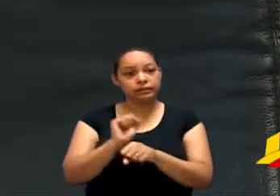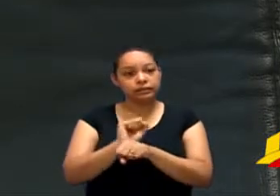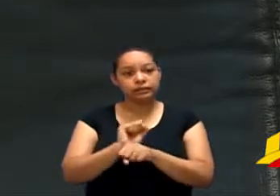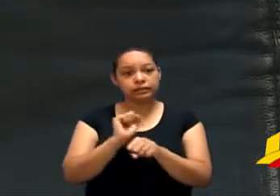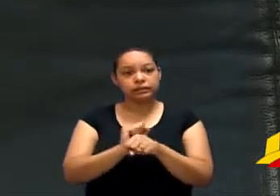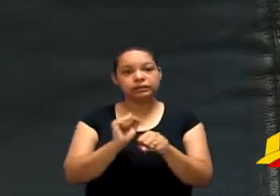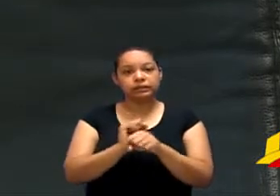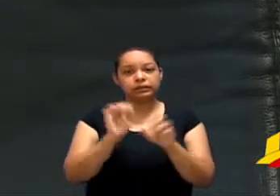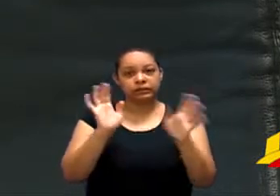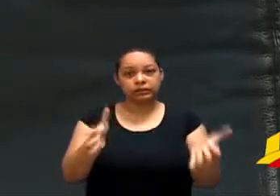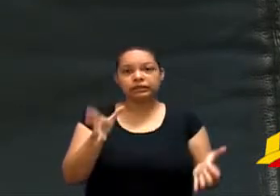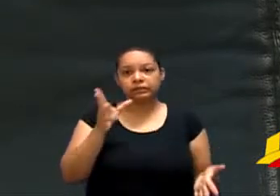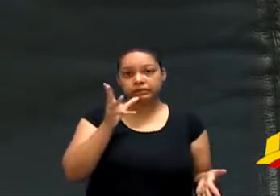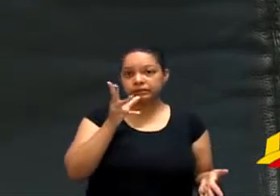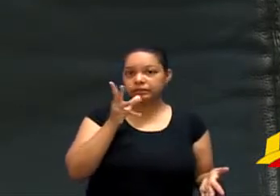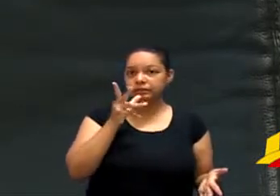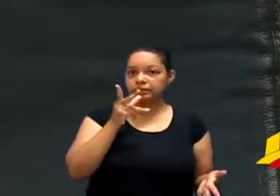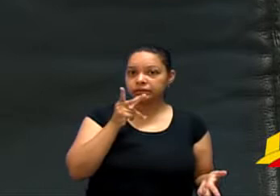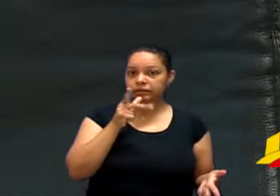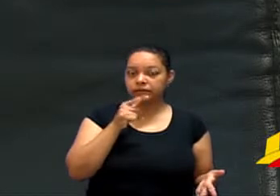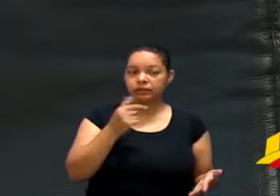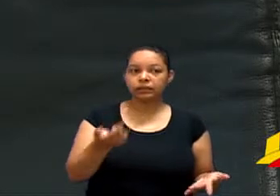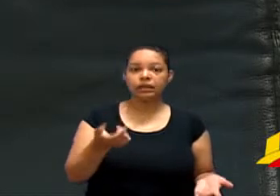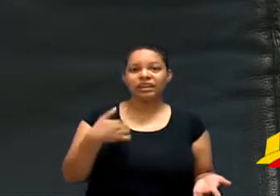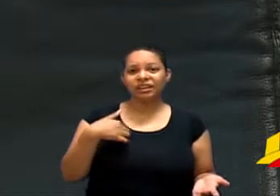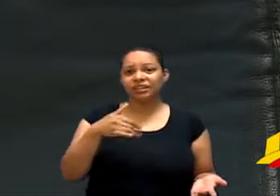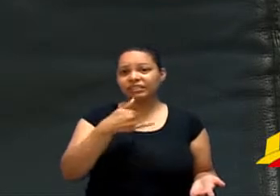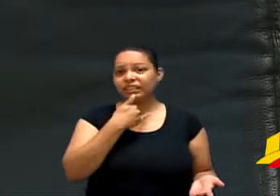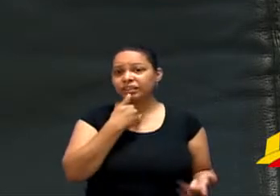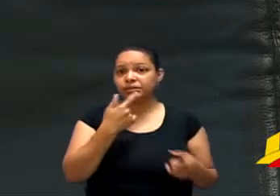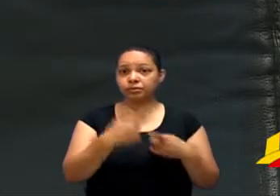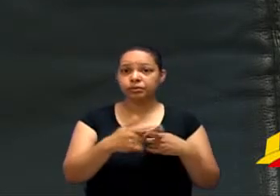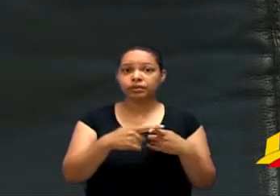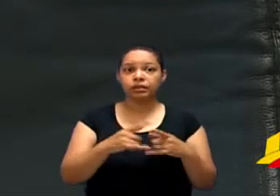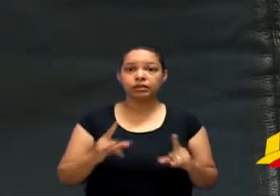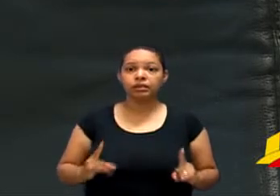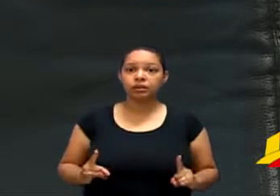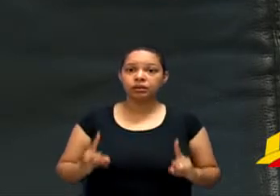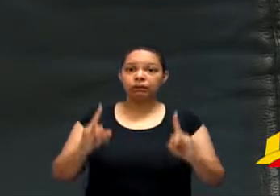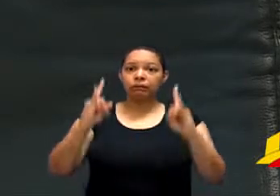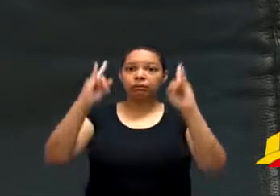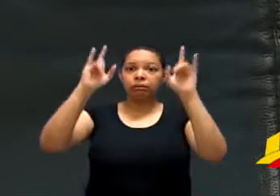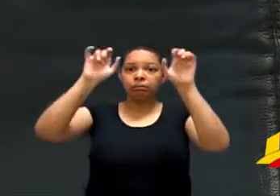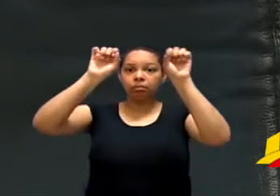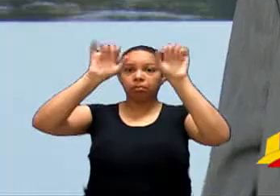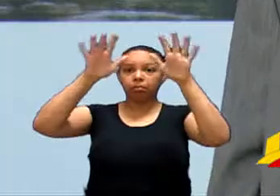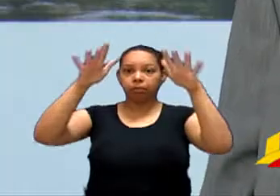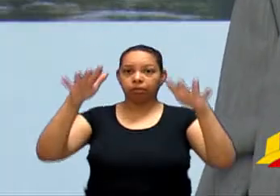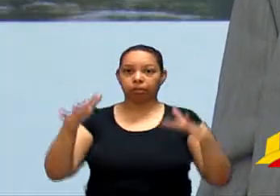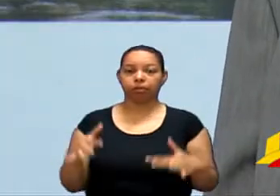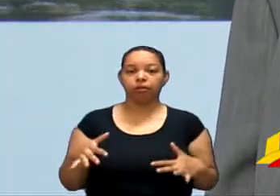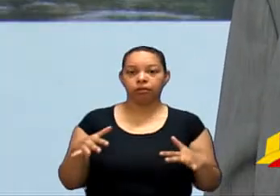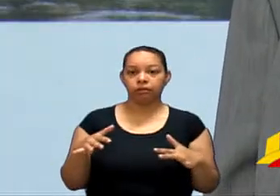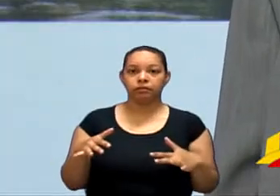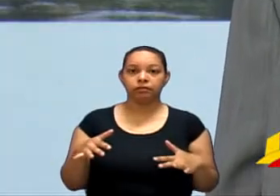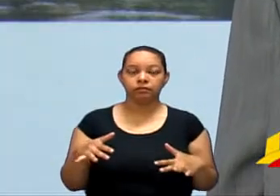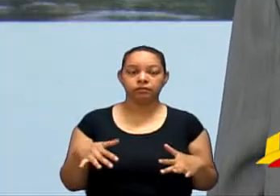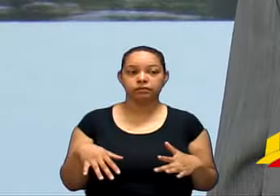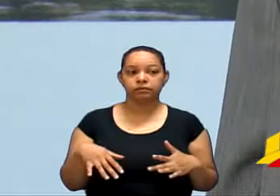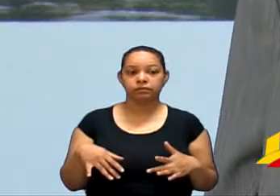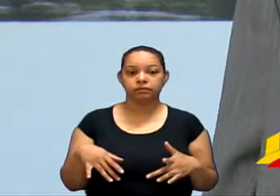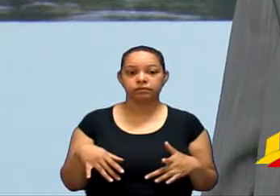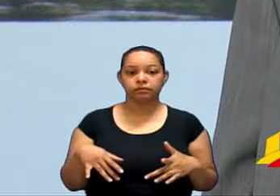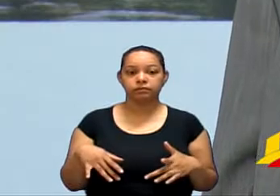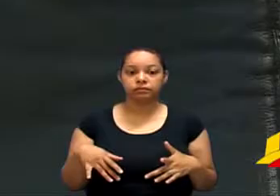eu fico triste que vai ser demolido aquele pedaço aquele espaço não sei como é porque poderia ser utilizado realmente